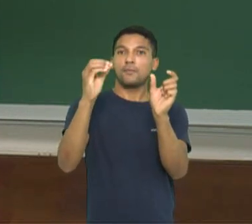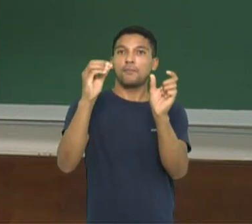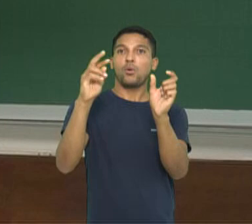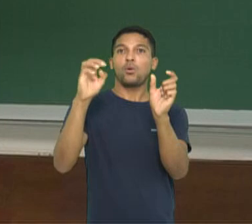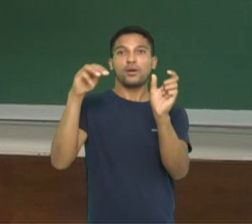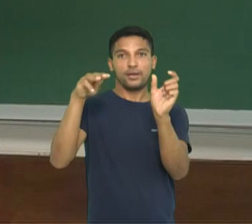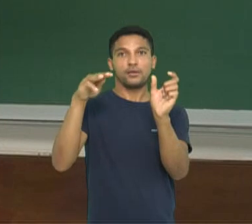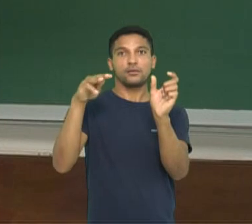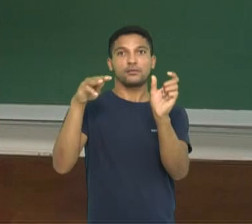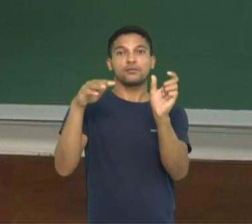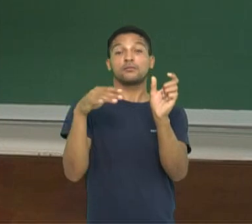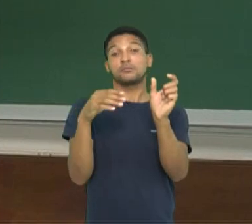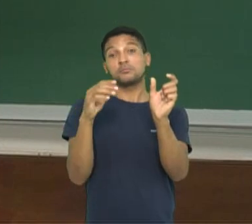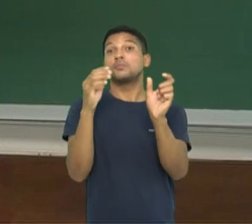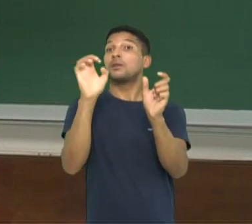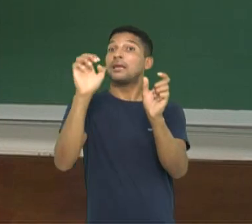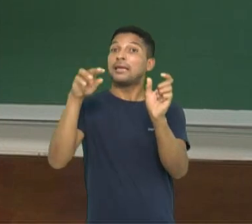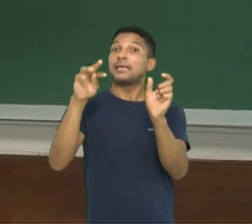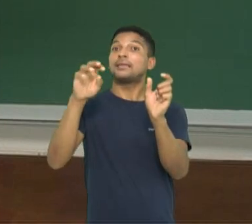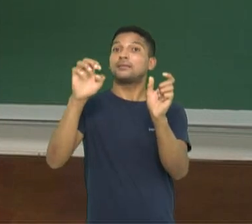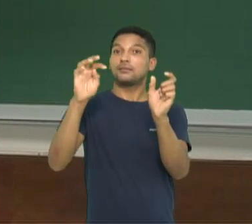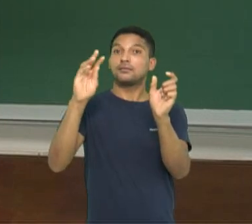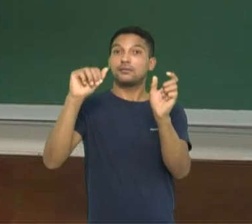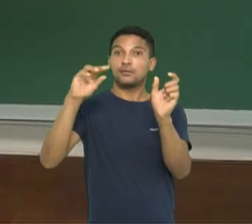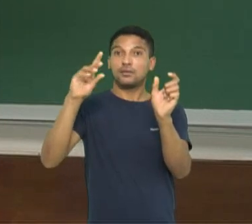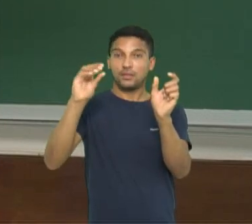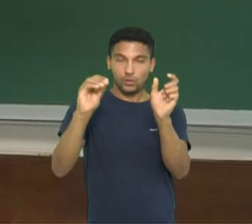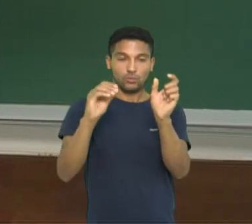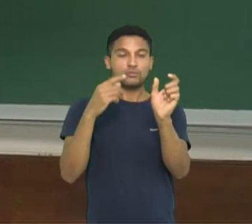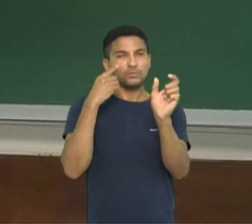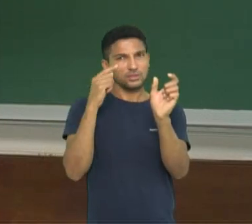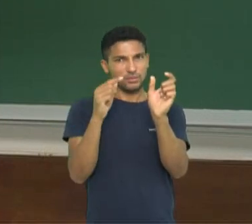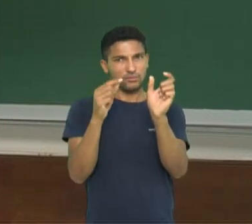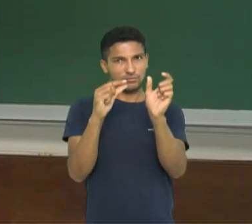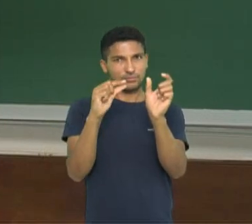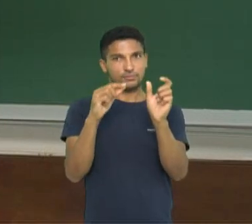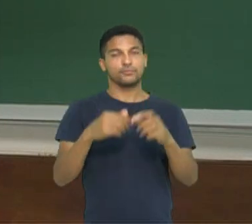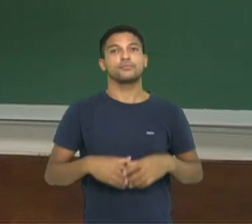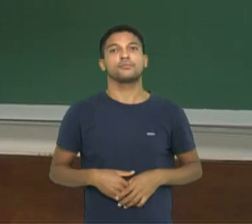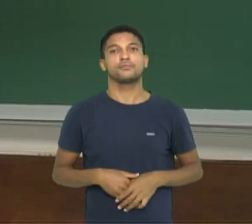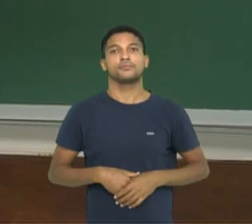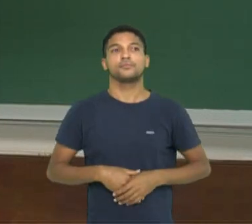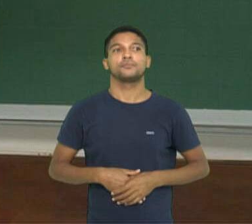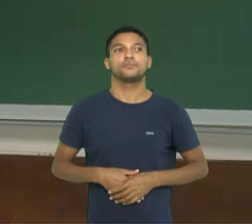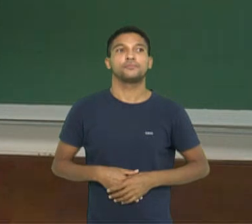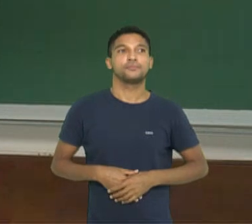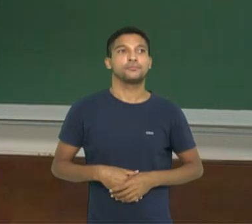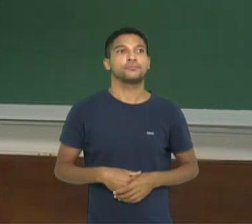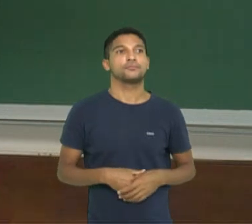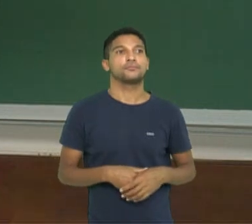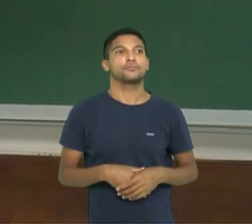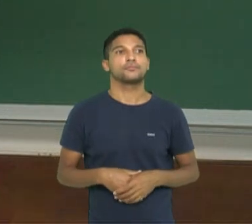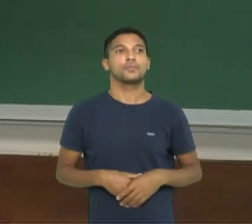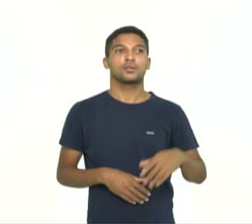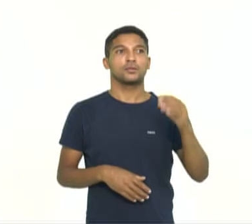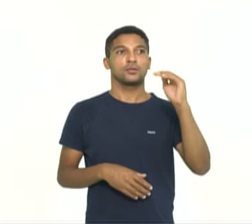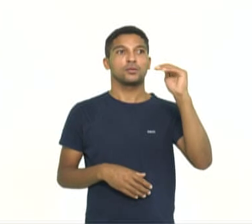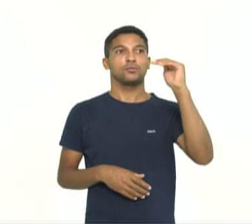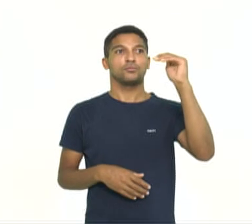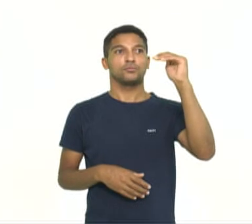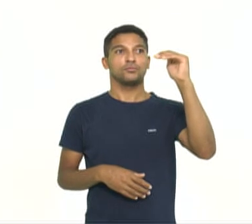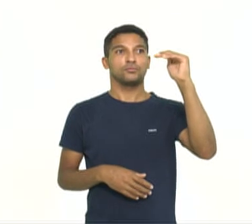de adversidade, contrariedade, né? Na alternativa, eu posso ter ou,